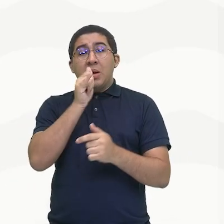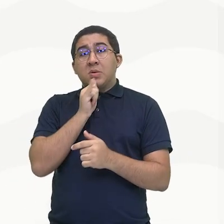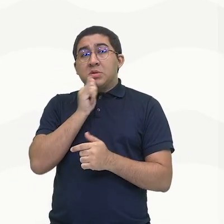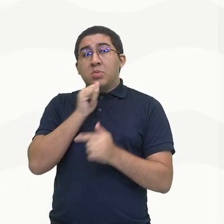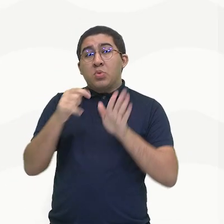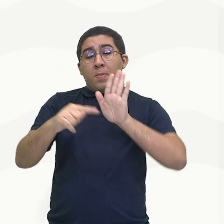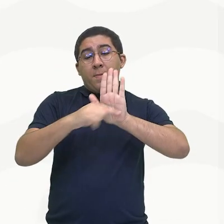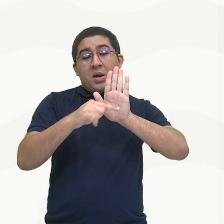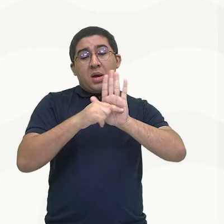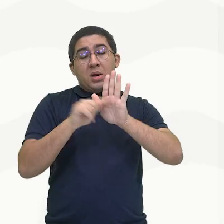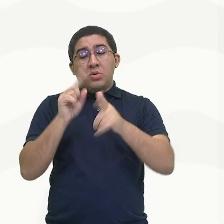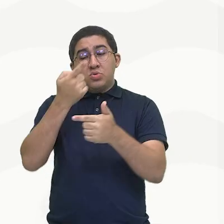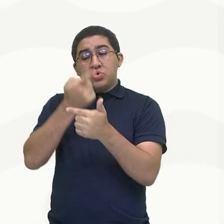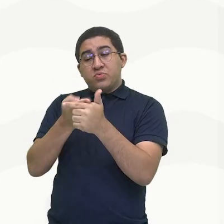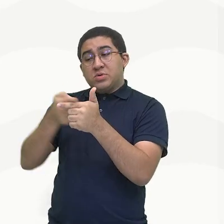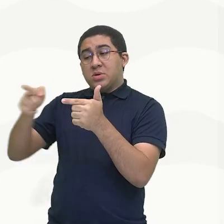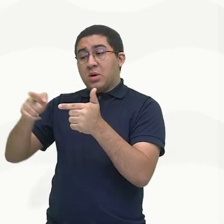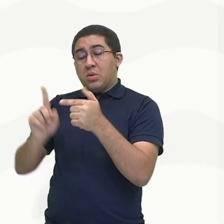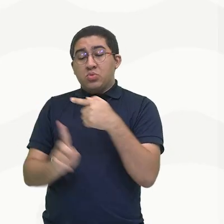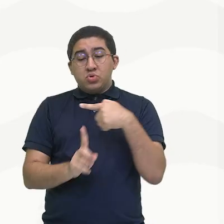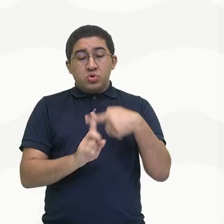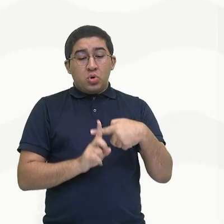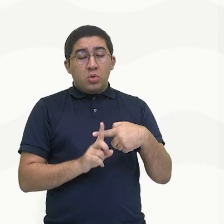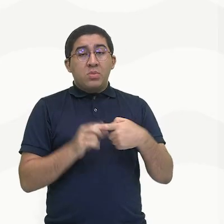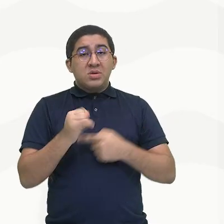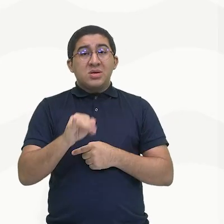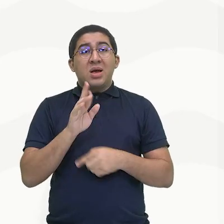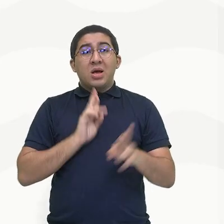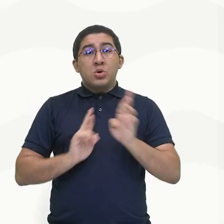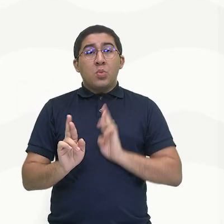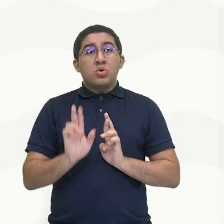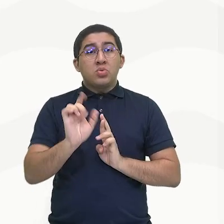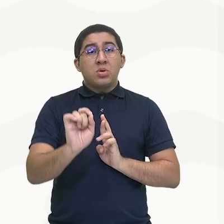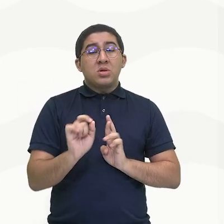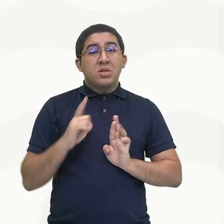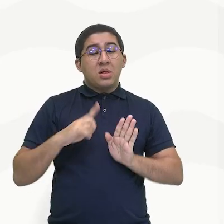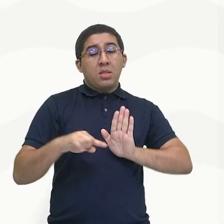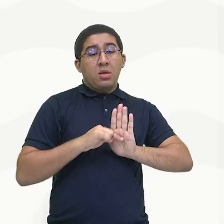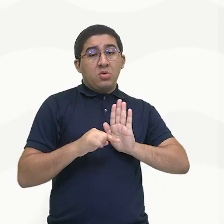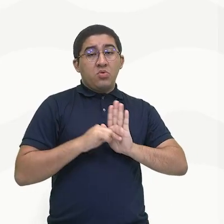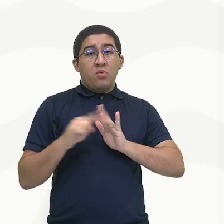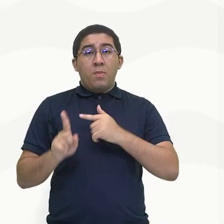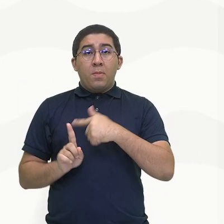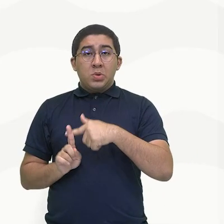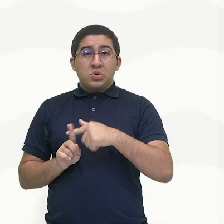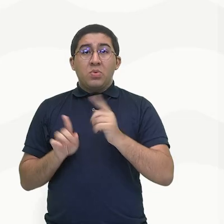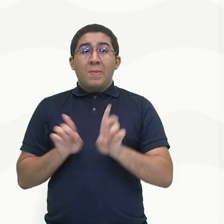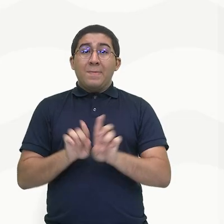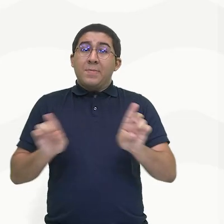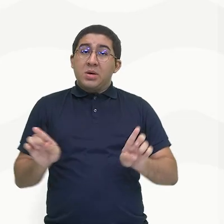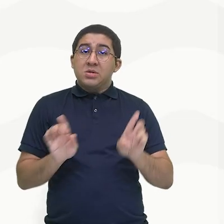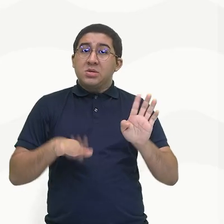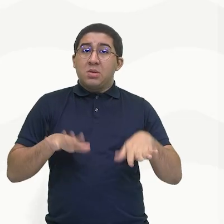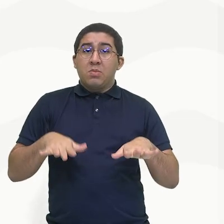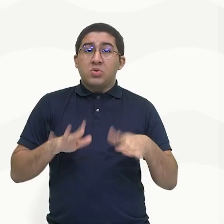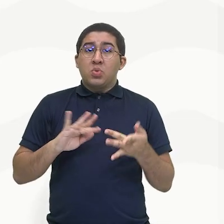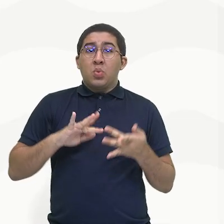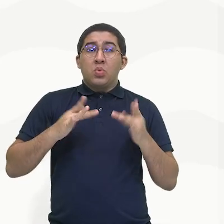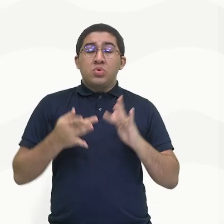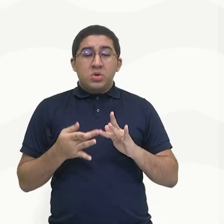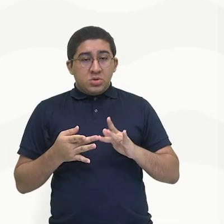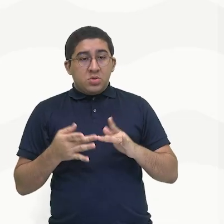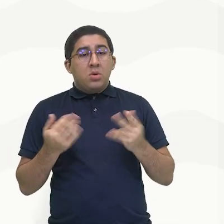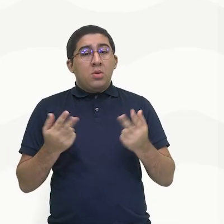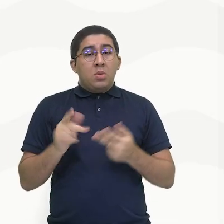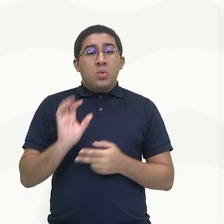de divisão ou de soma, quando o resultado vai ser negativo. Mas dependendo da situação, que é como